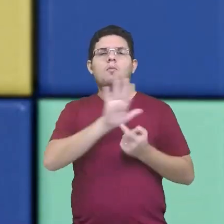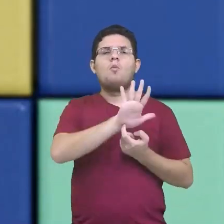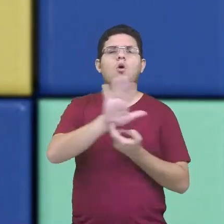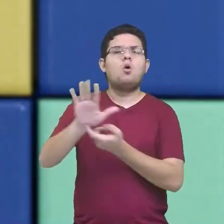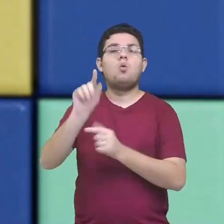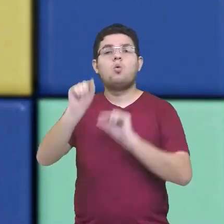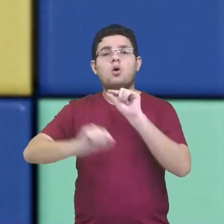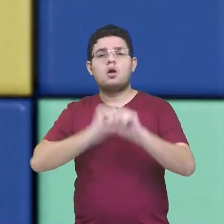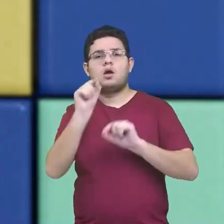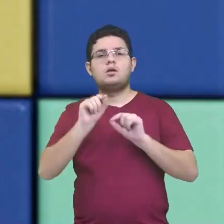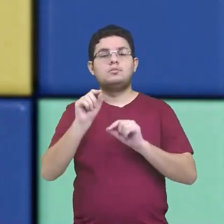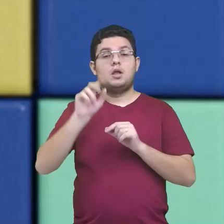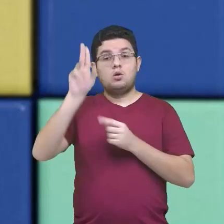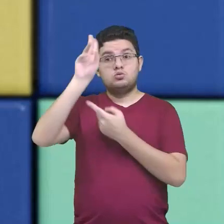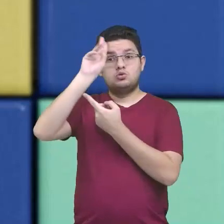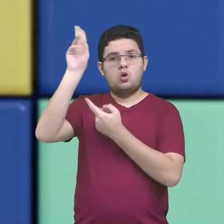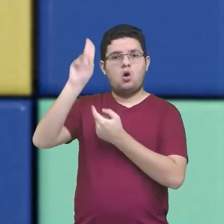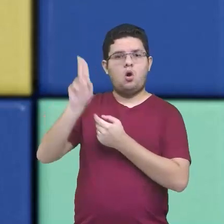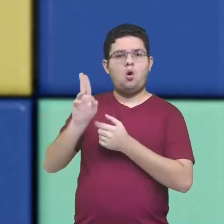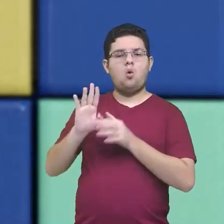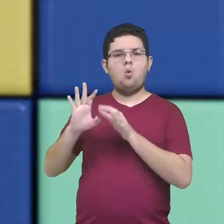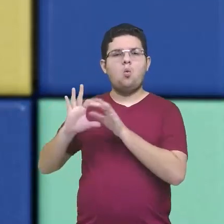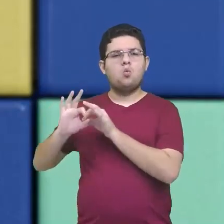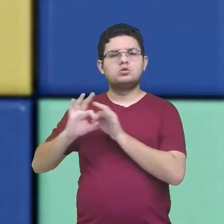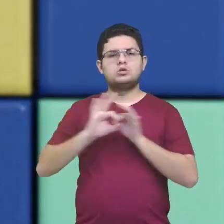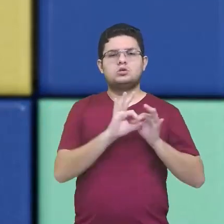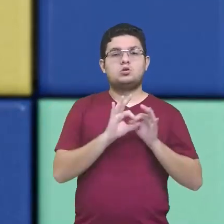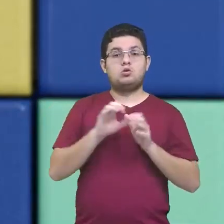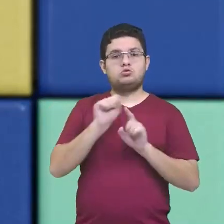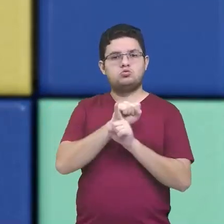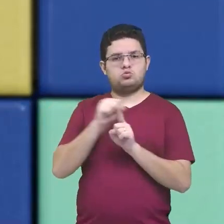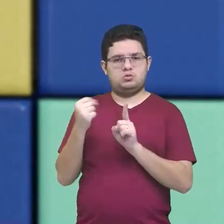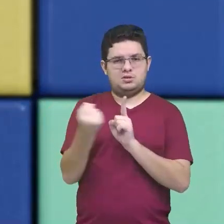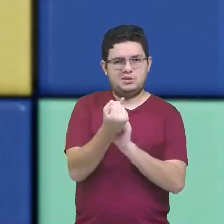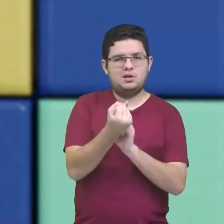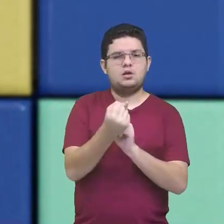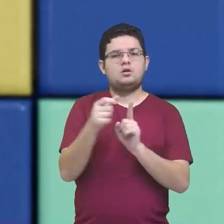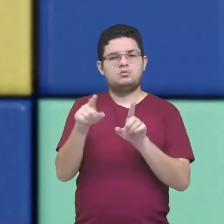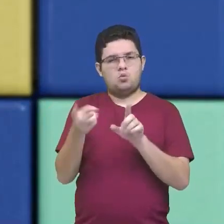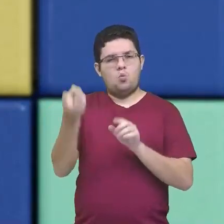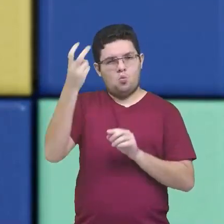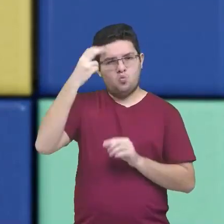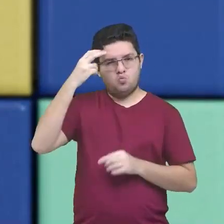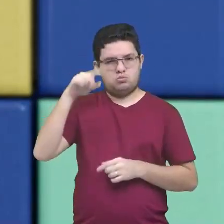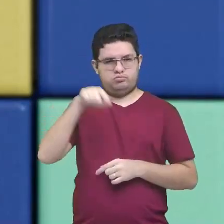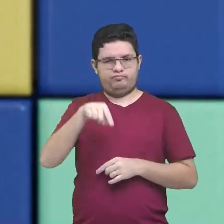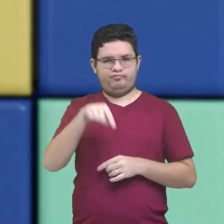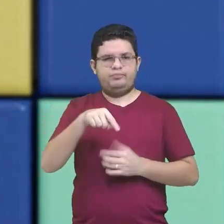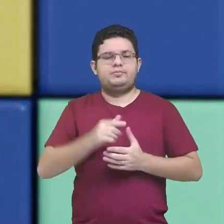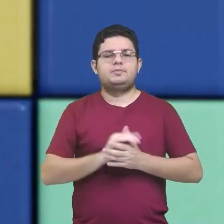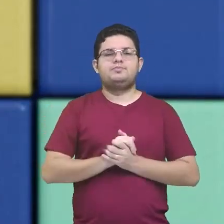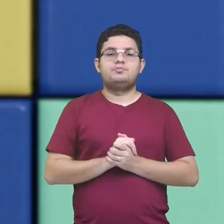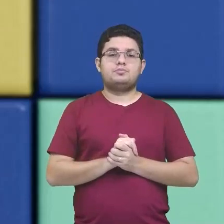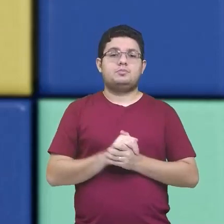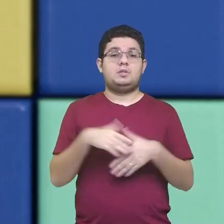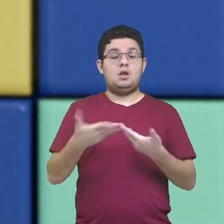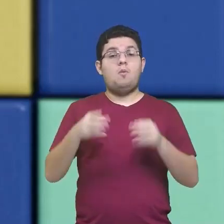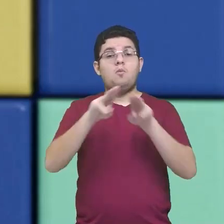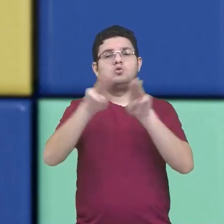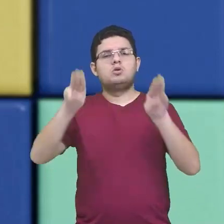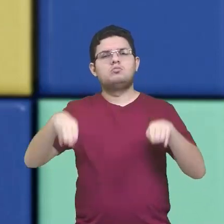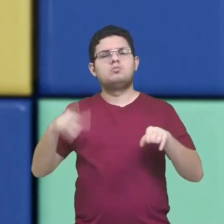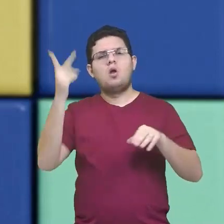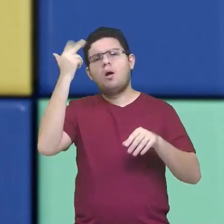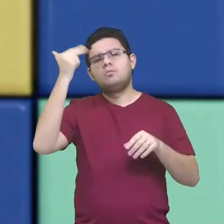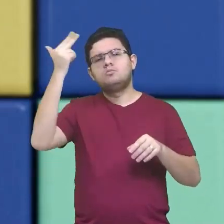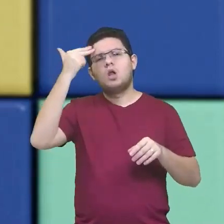tem todo um valor agregado em relação à cultura e à sociedade. Então, museus, eles normalmente são realmente